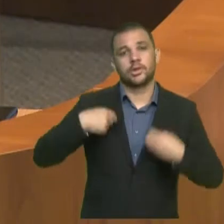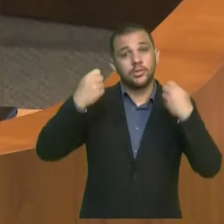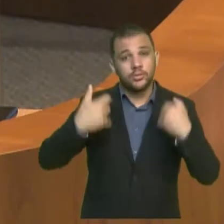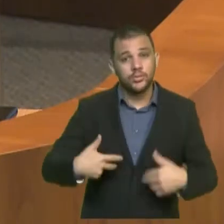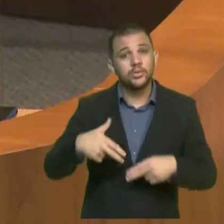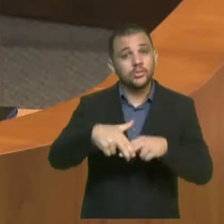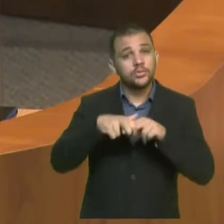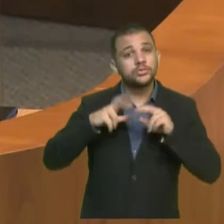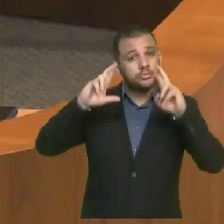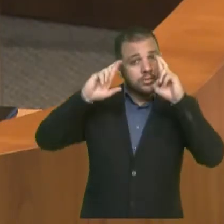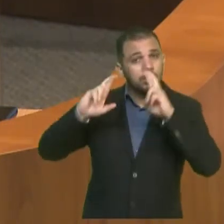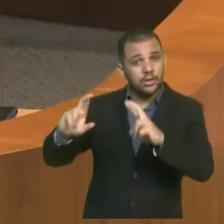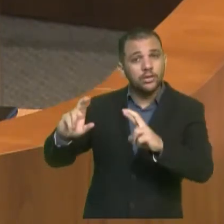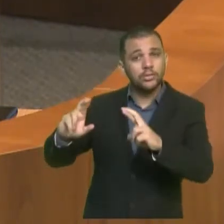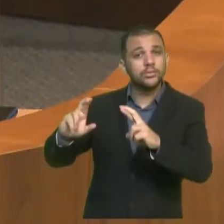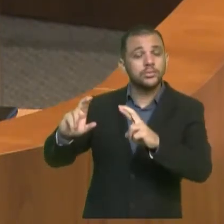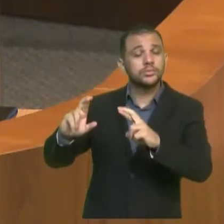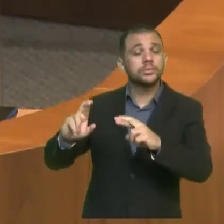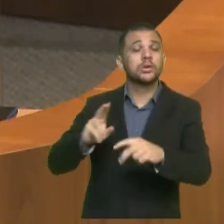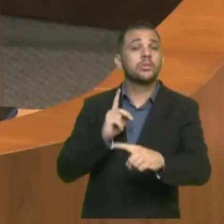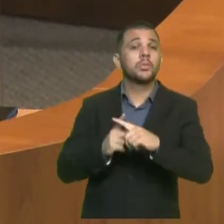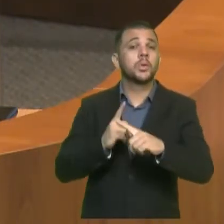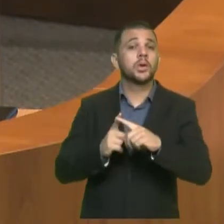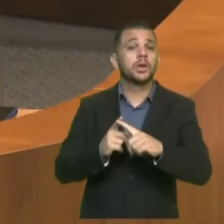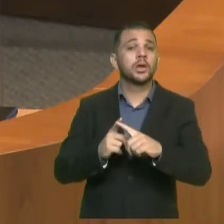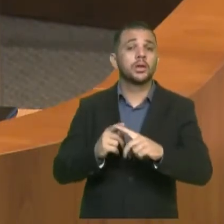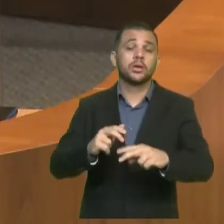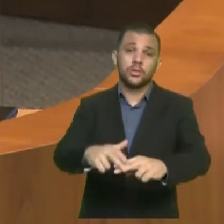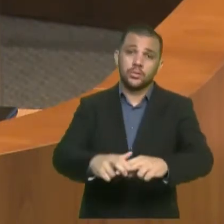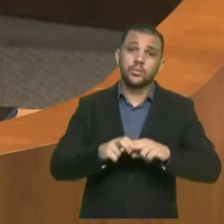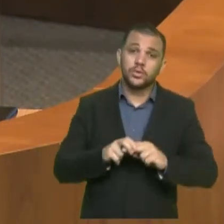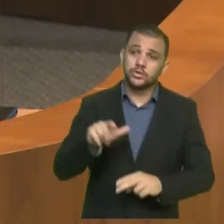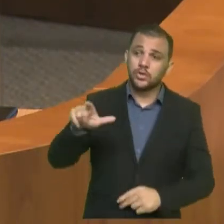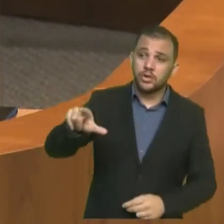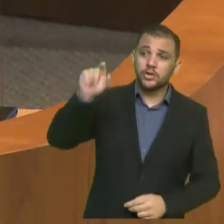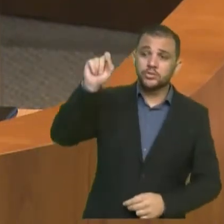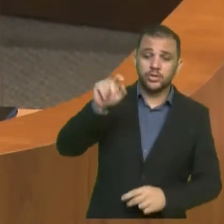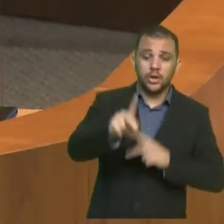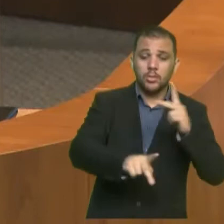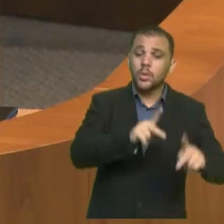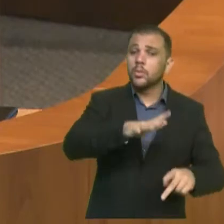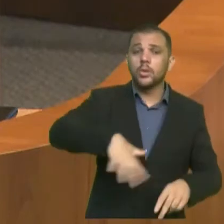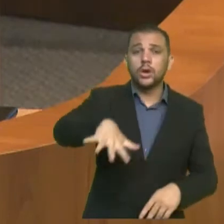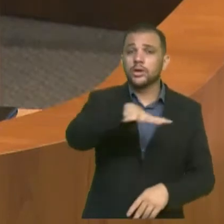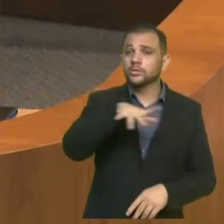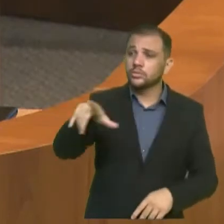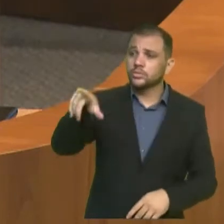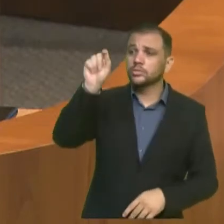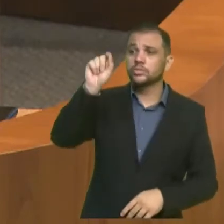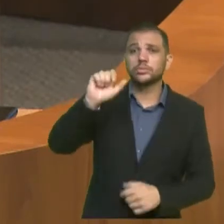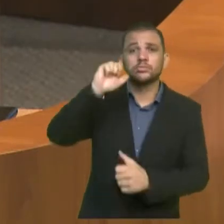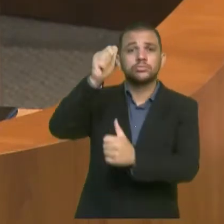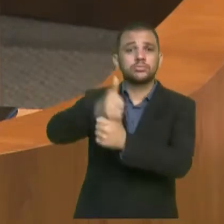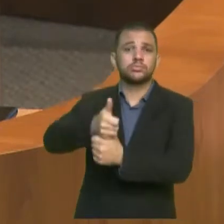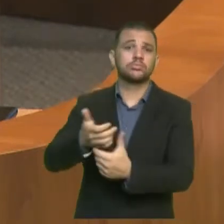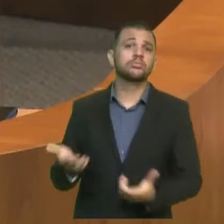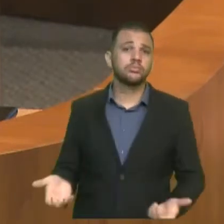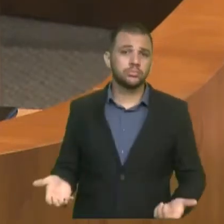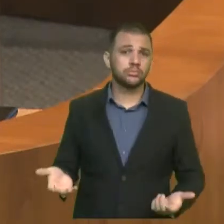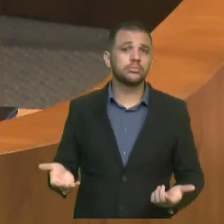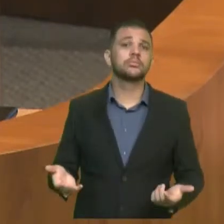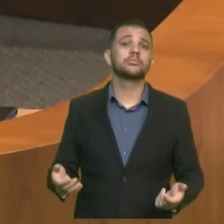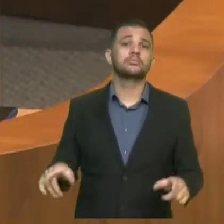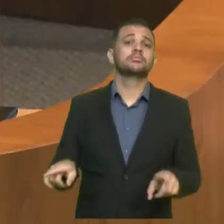ser detentor de um mandato outorgado pela população do Maranhão, e muito menos por ser amigo e por ter